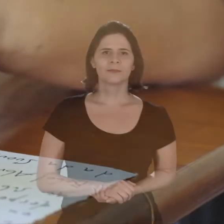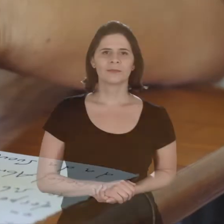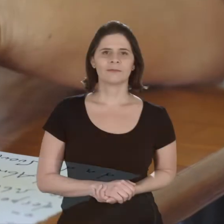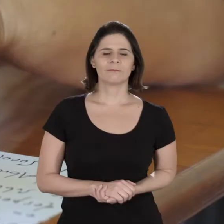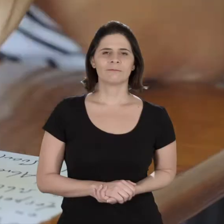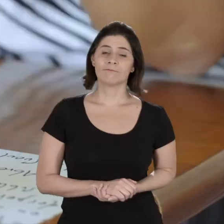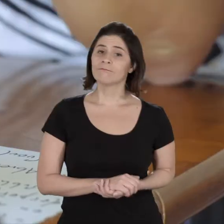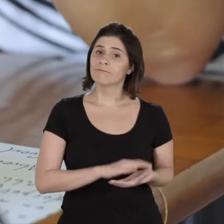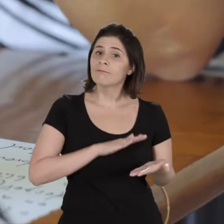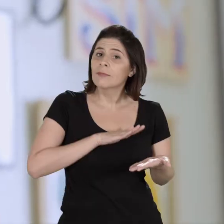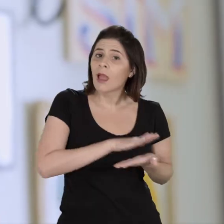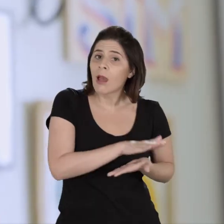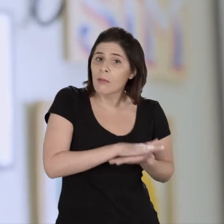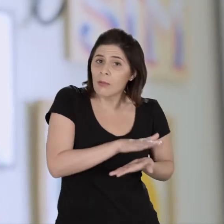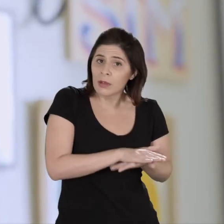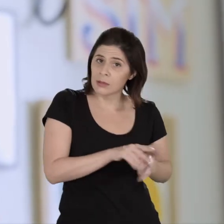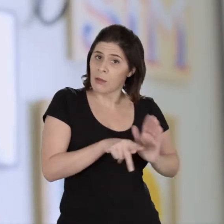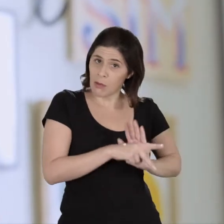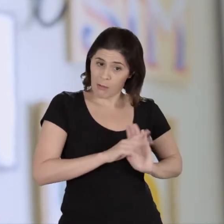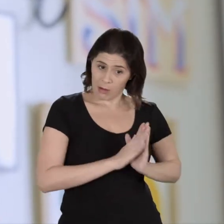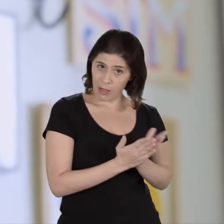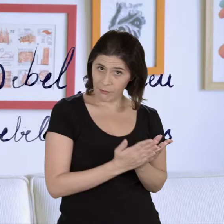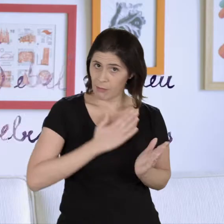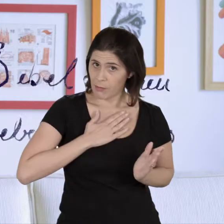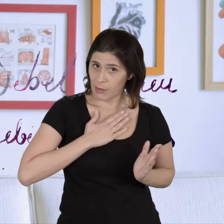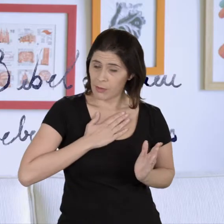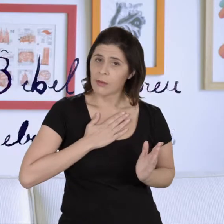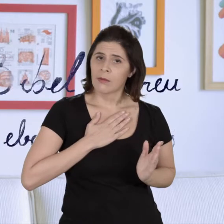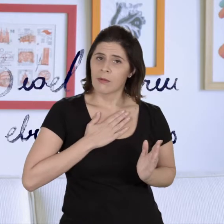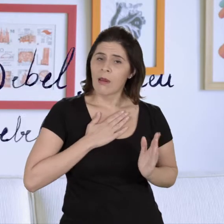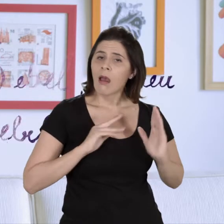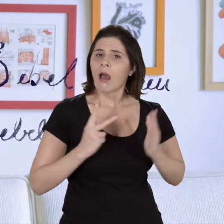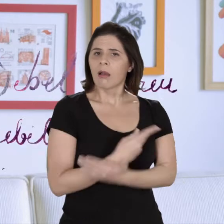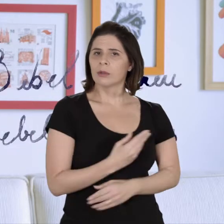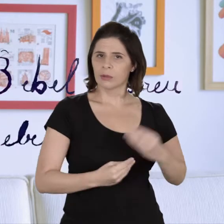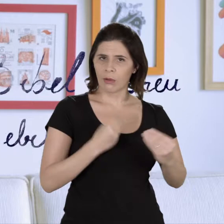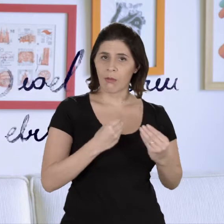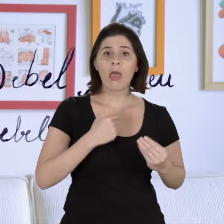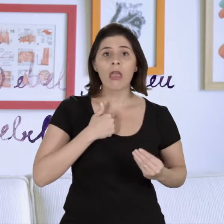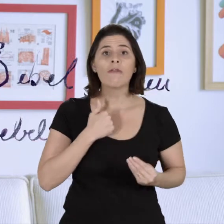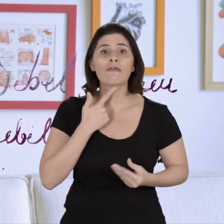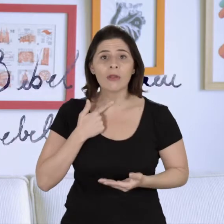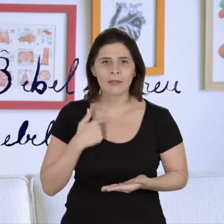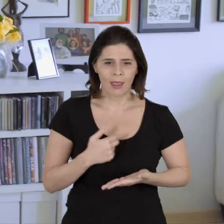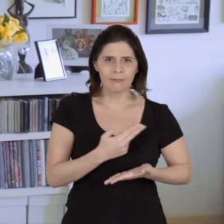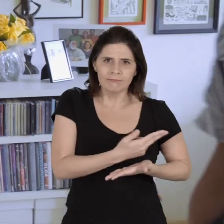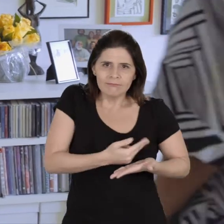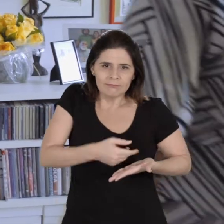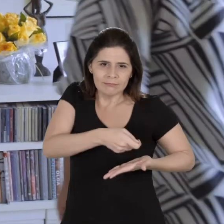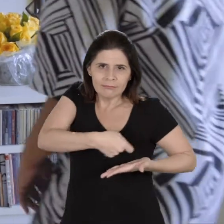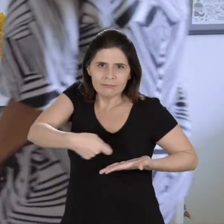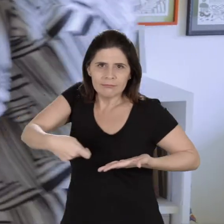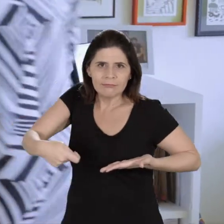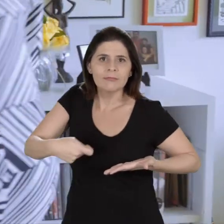A publicação dos meus próprios livros surgiu na minha vida para eu publicar a minha produção, caligráfica principalmente, e